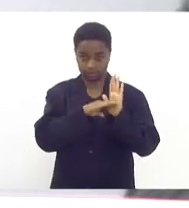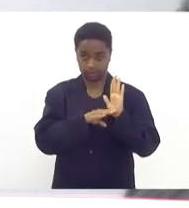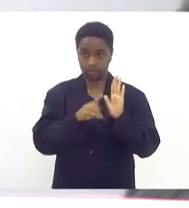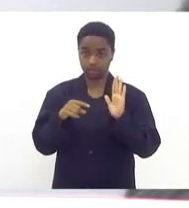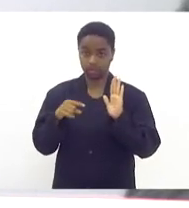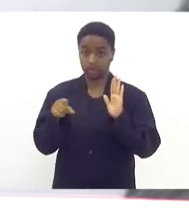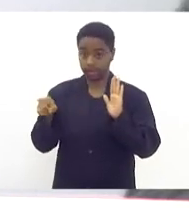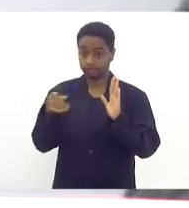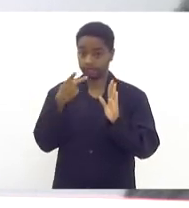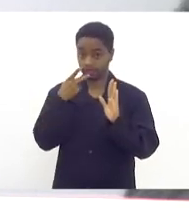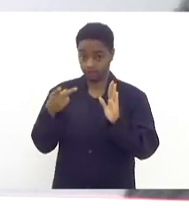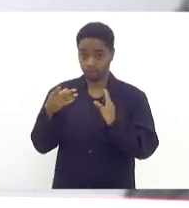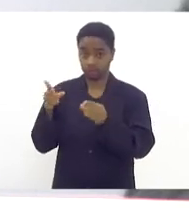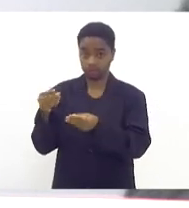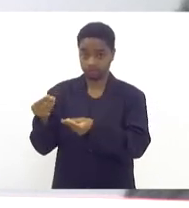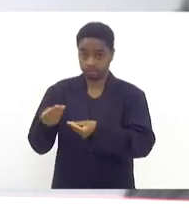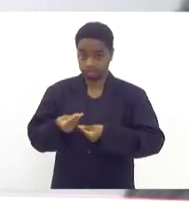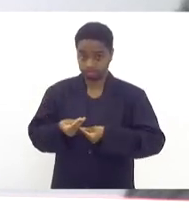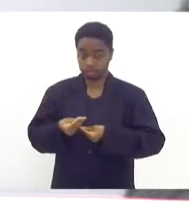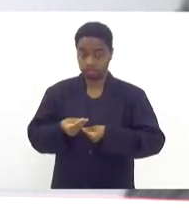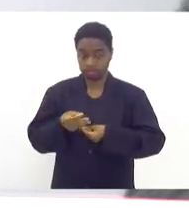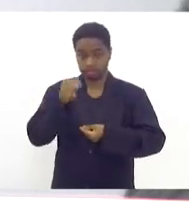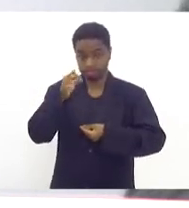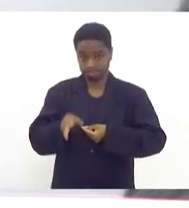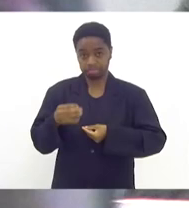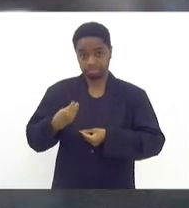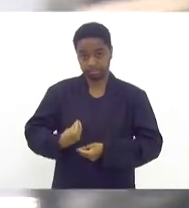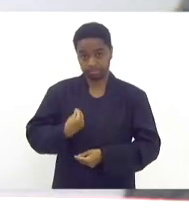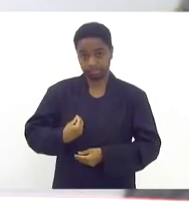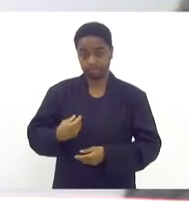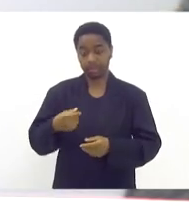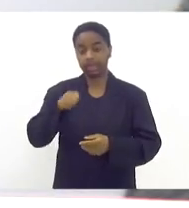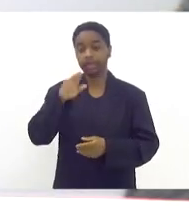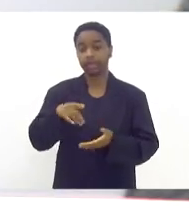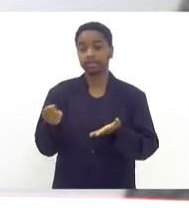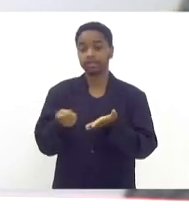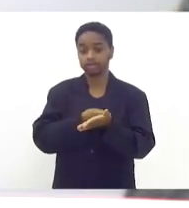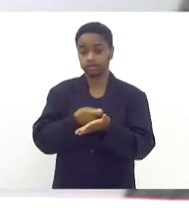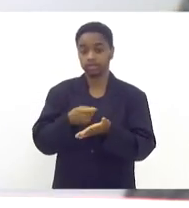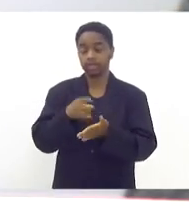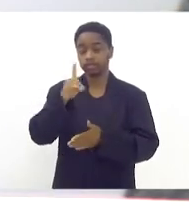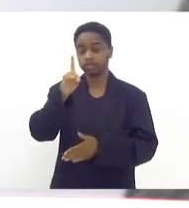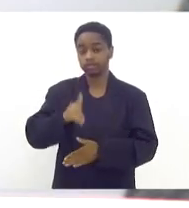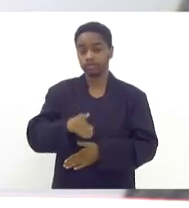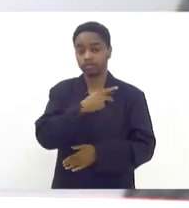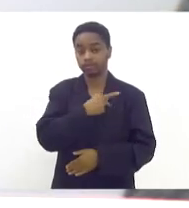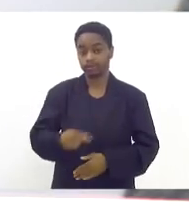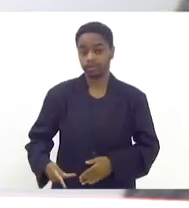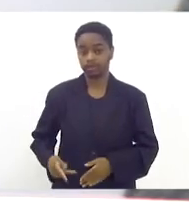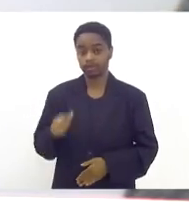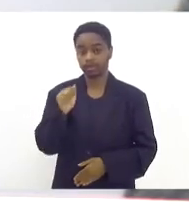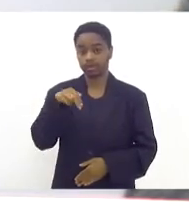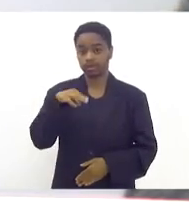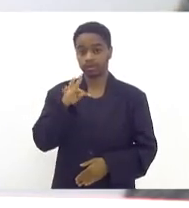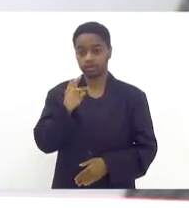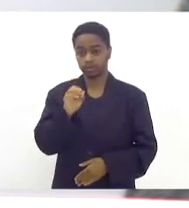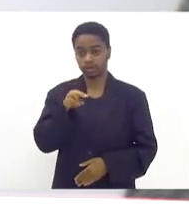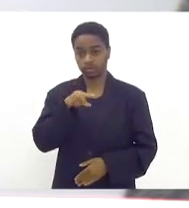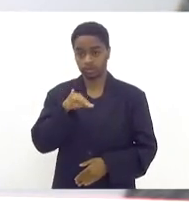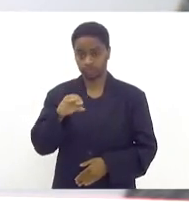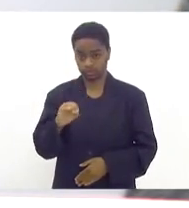confirmação muito bem e quem tá quem assina é o Senor diretor presidente da Unimed de Rio senr Antônio Romeu